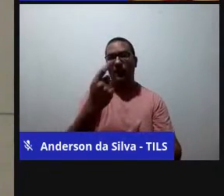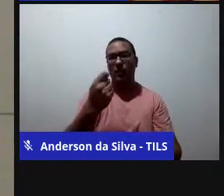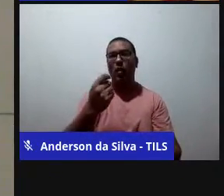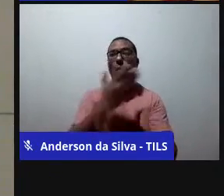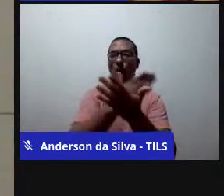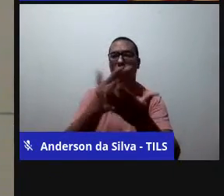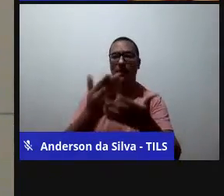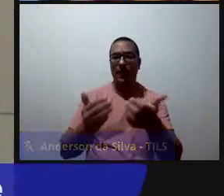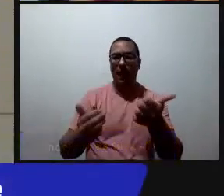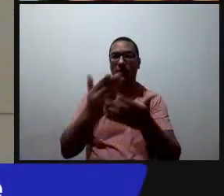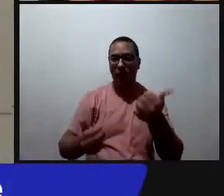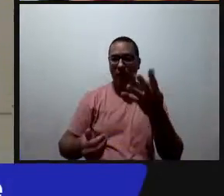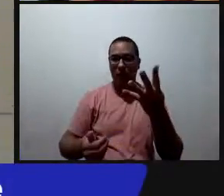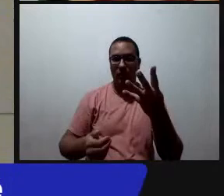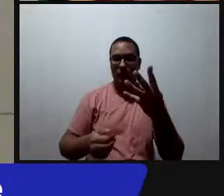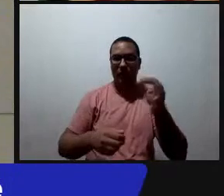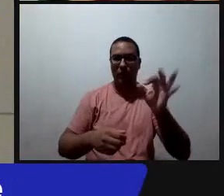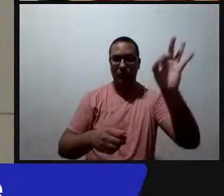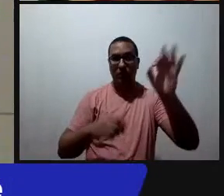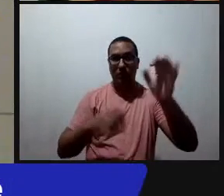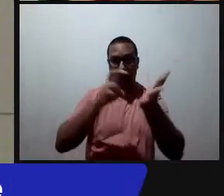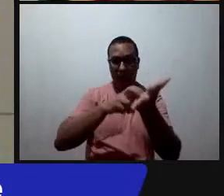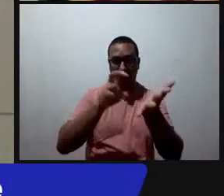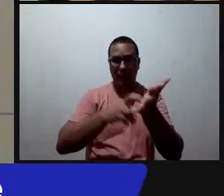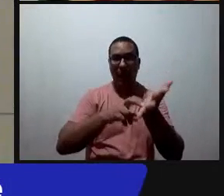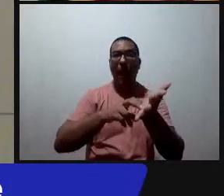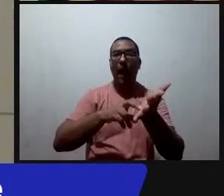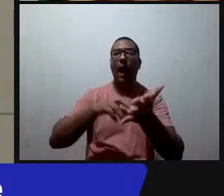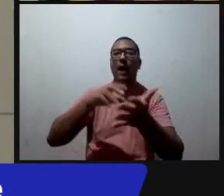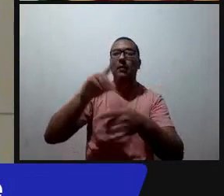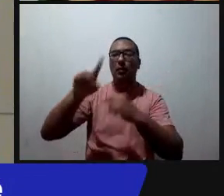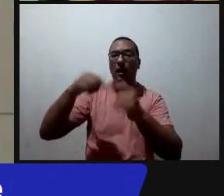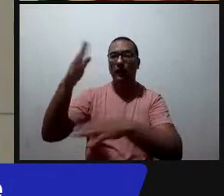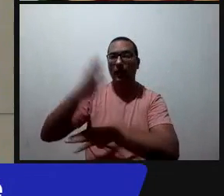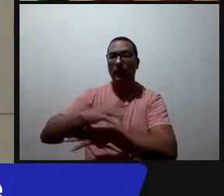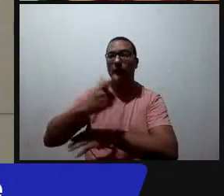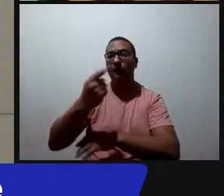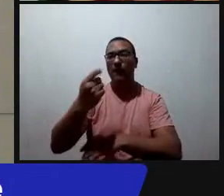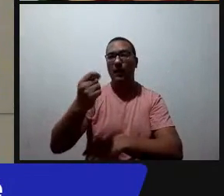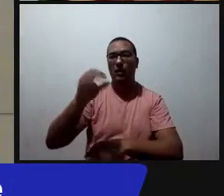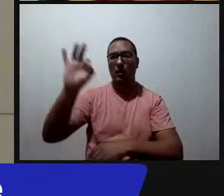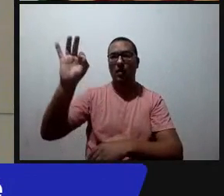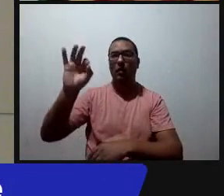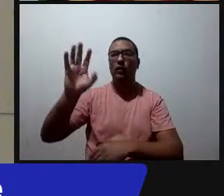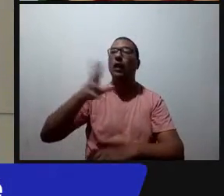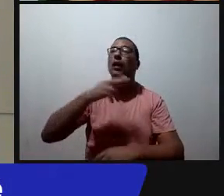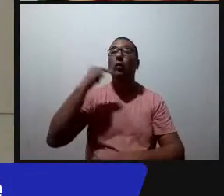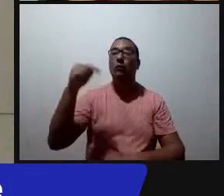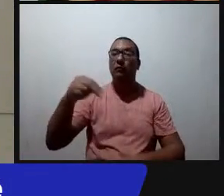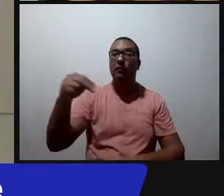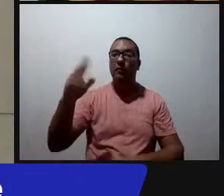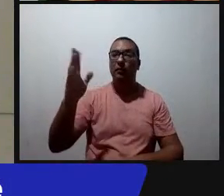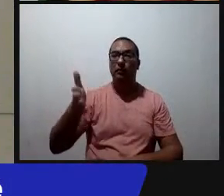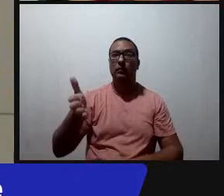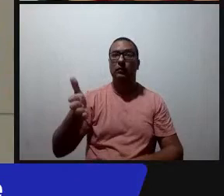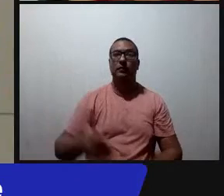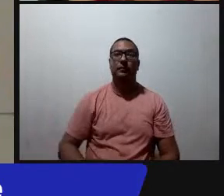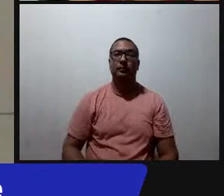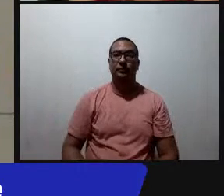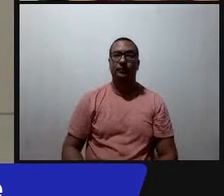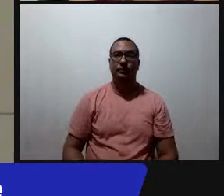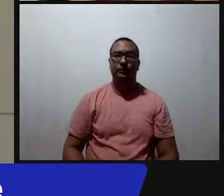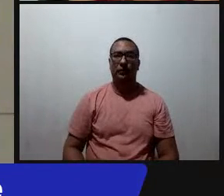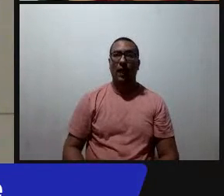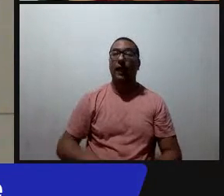graus de manhã, temperatura máxima 20 graus, nós já estamos em novembro. Isso mostra, digamos assim, que é um